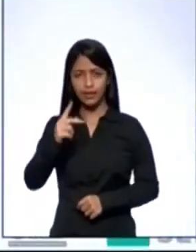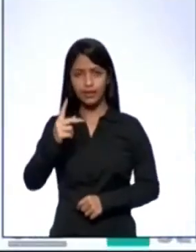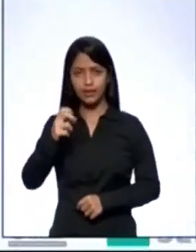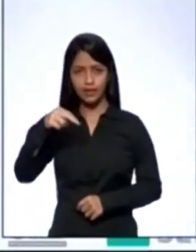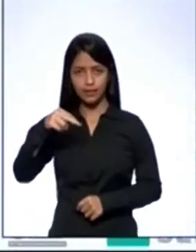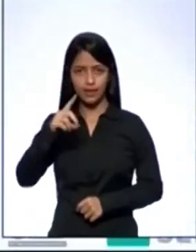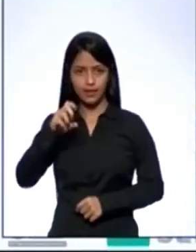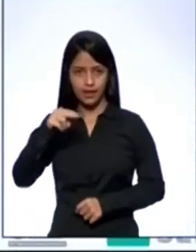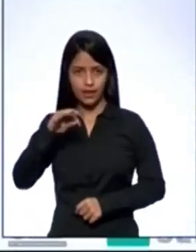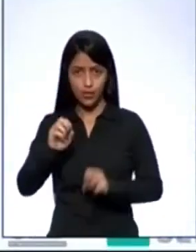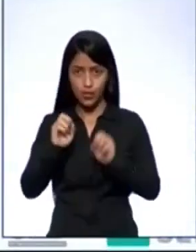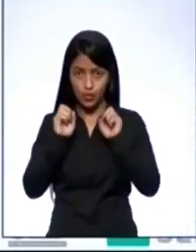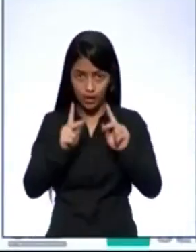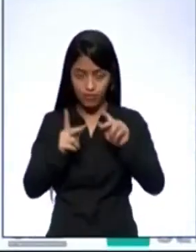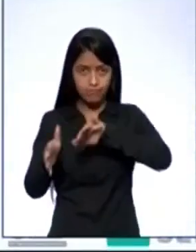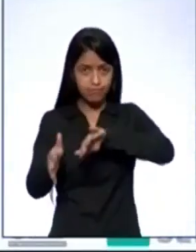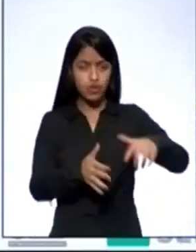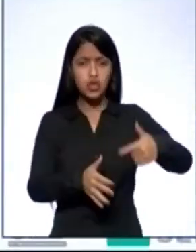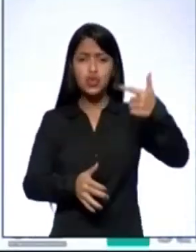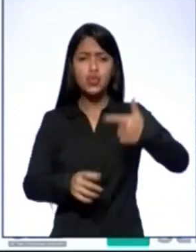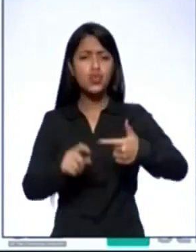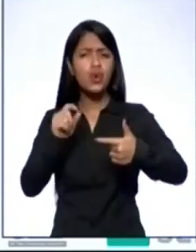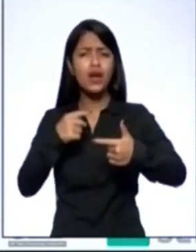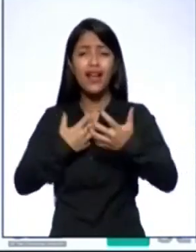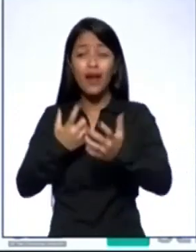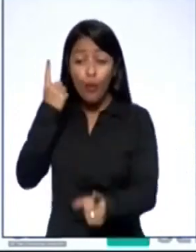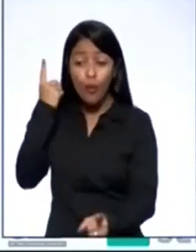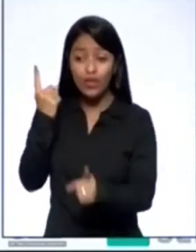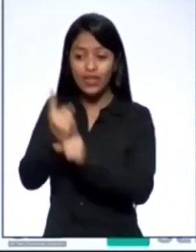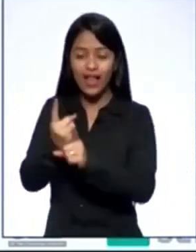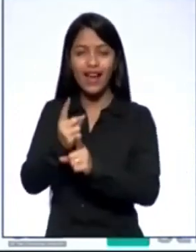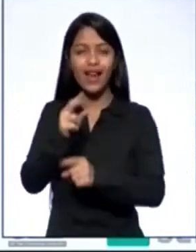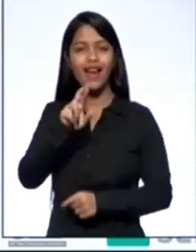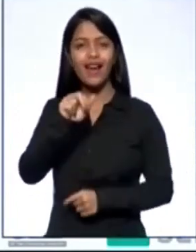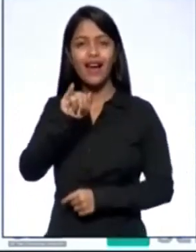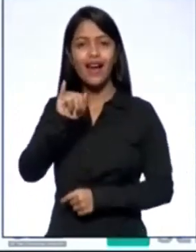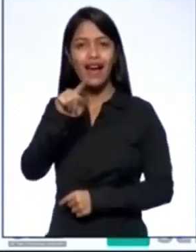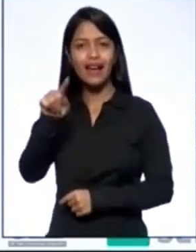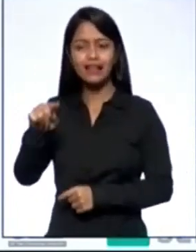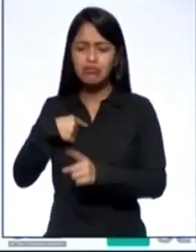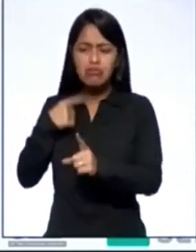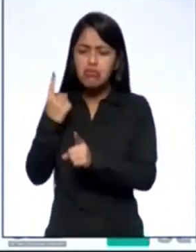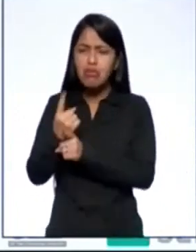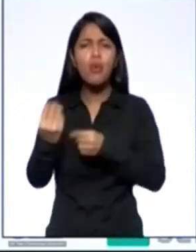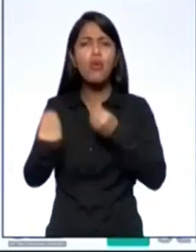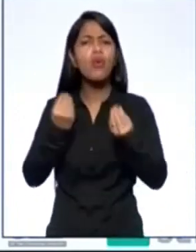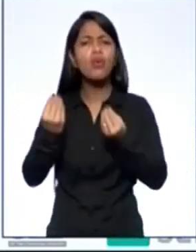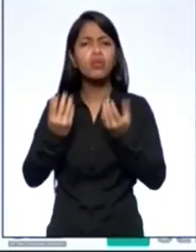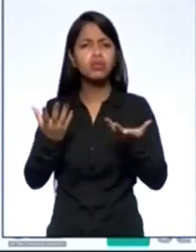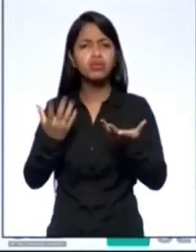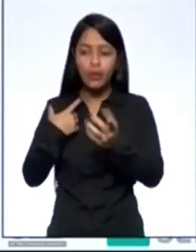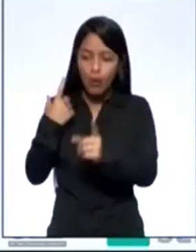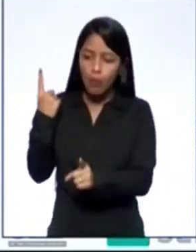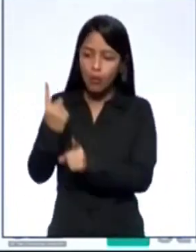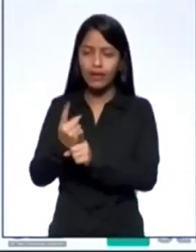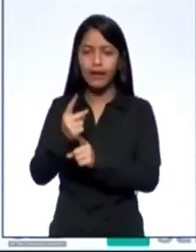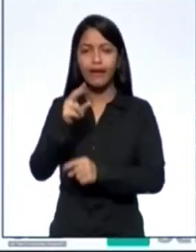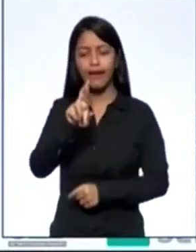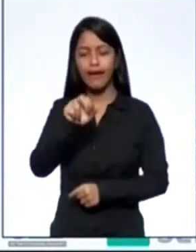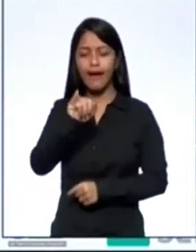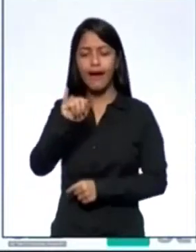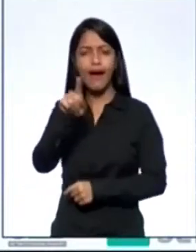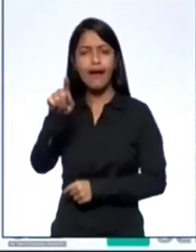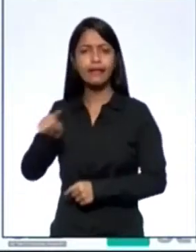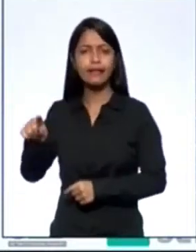encontrar a raiz como é que eu faço para descobrir quem é a raiz